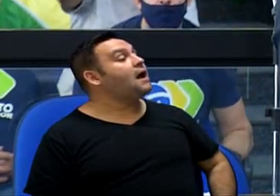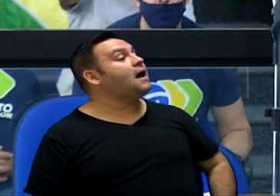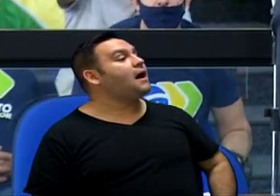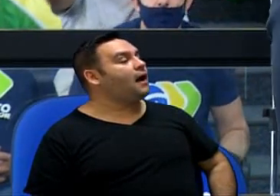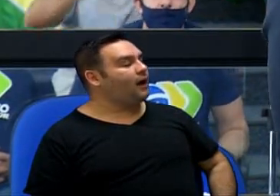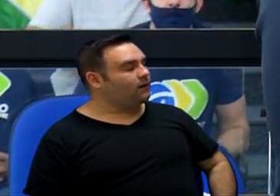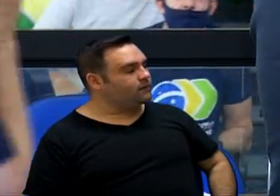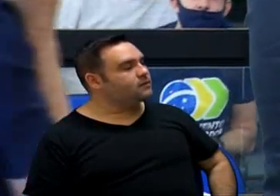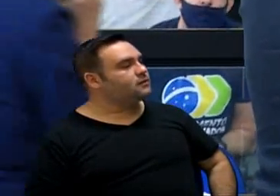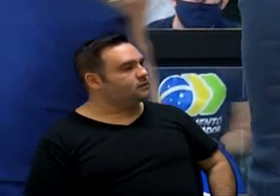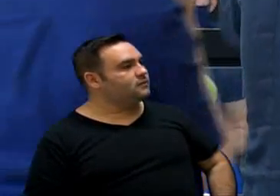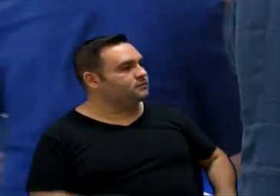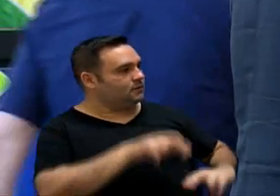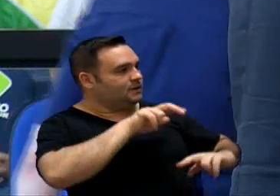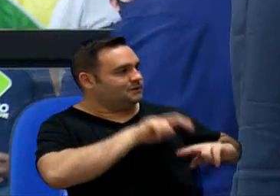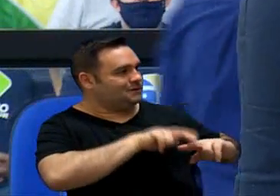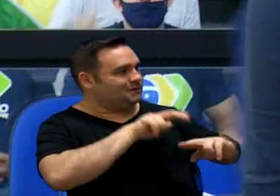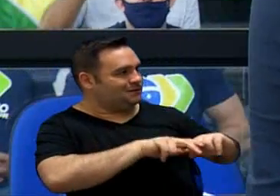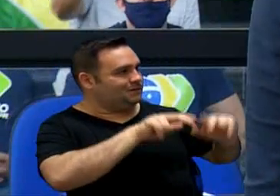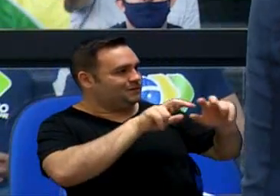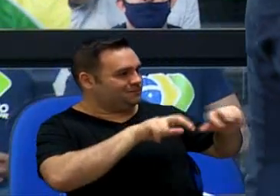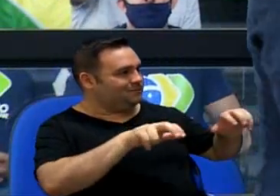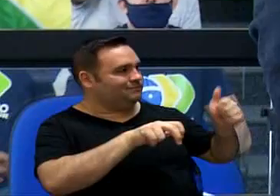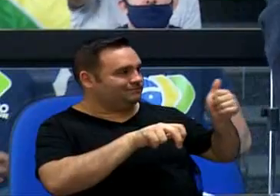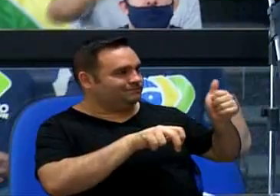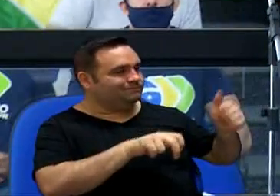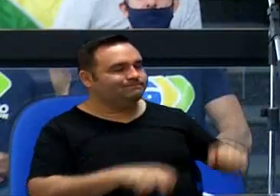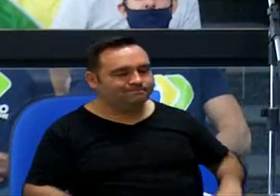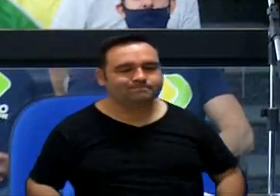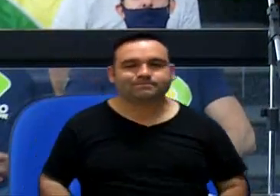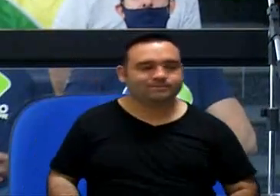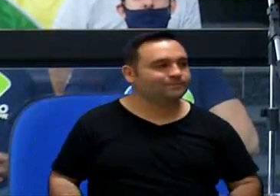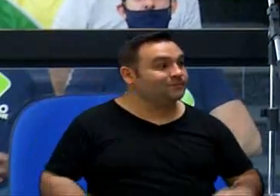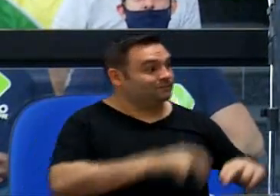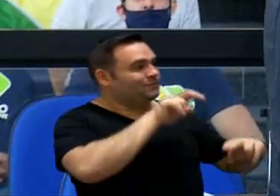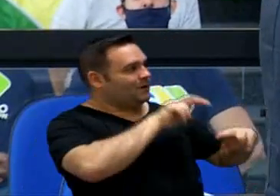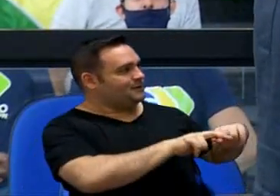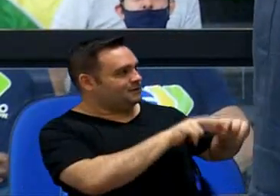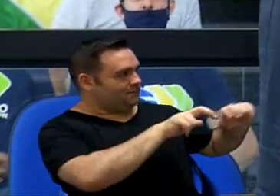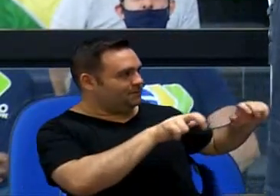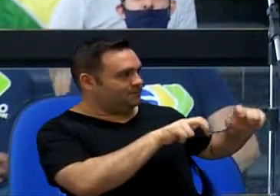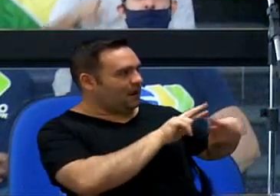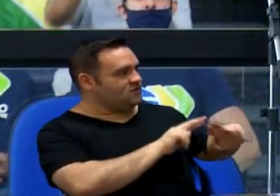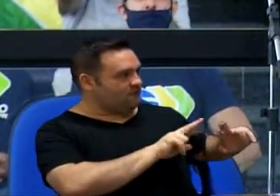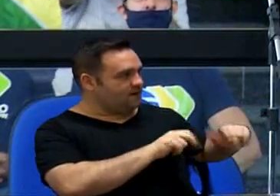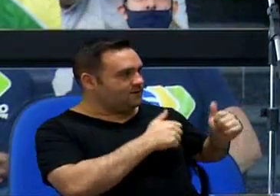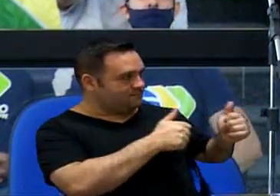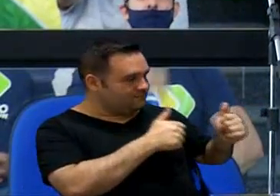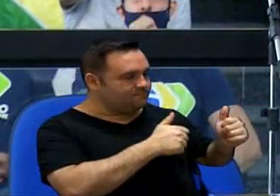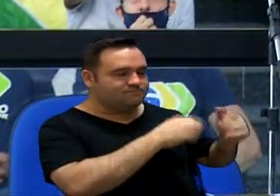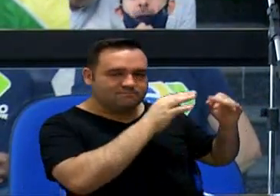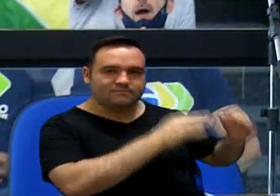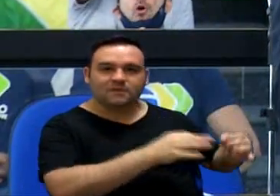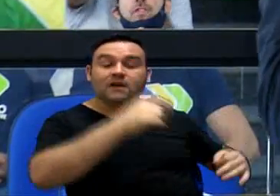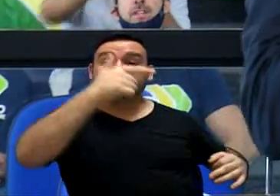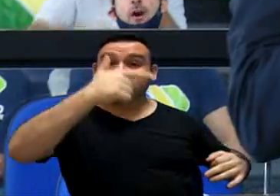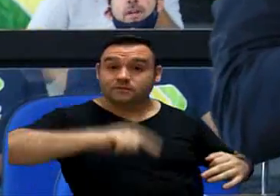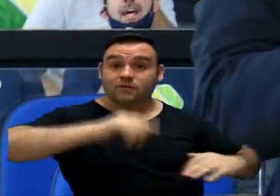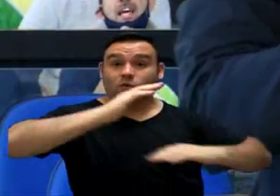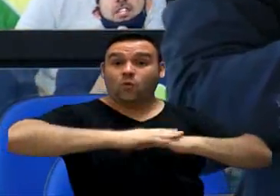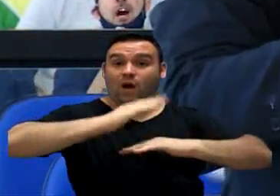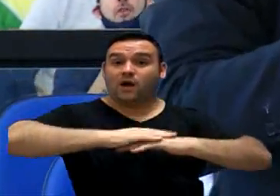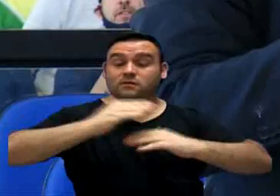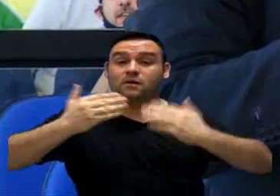Ah, tá. É só sentado no meio da multidão. Então, só sentado no meio da multidão. Isso daí é mais um ato, presidente,